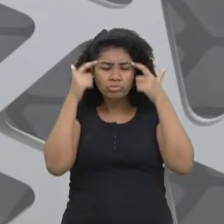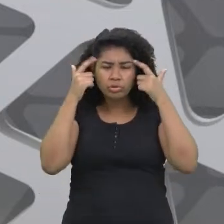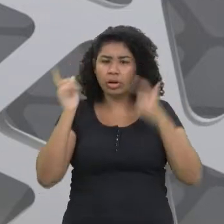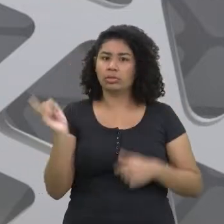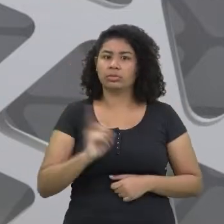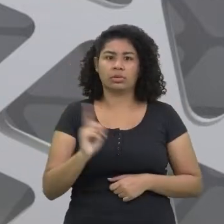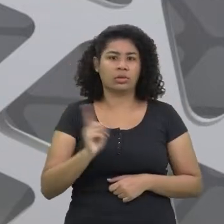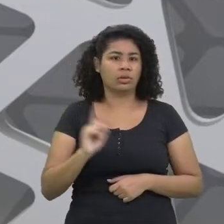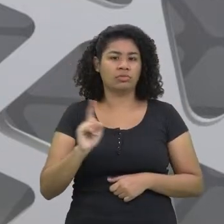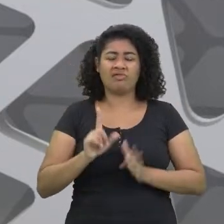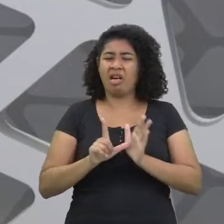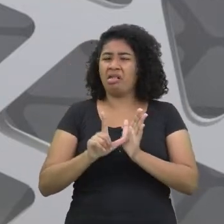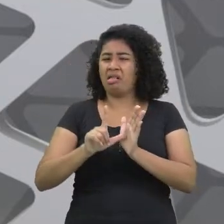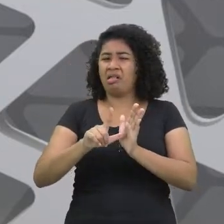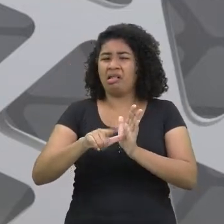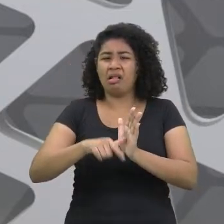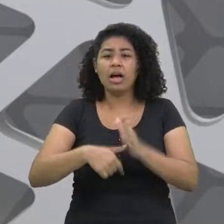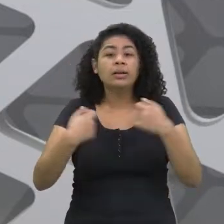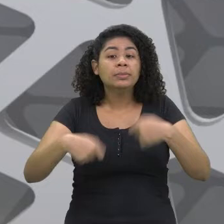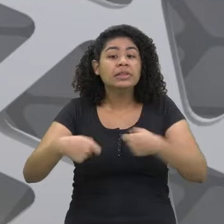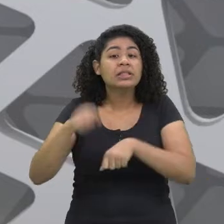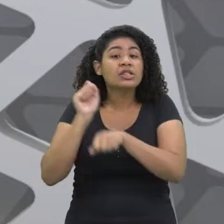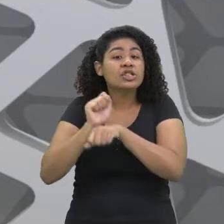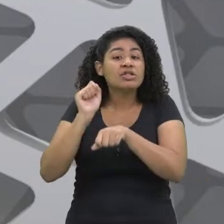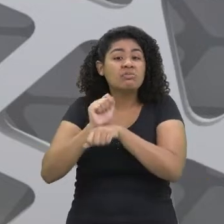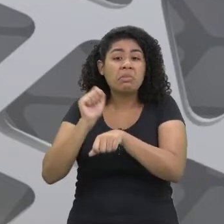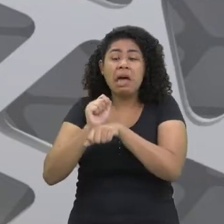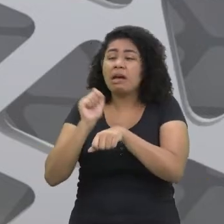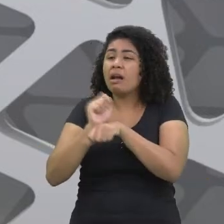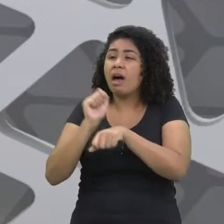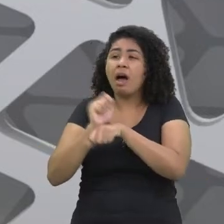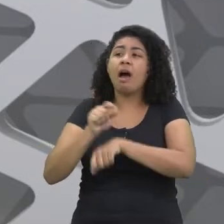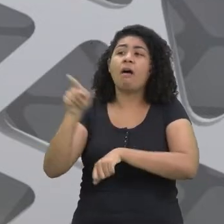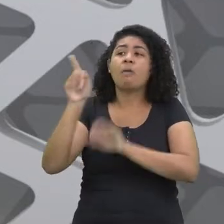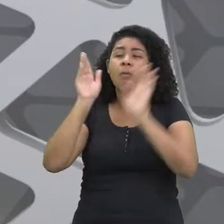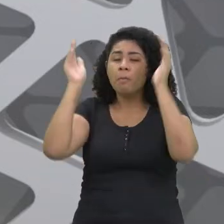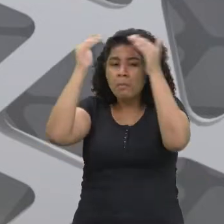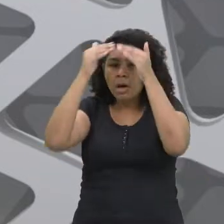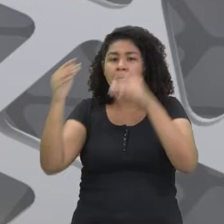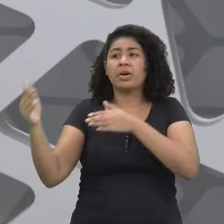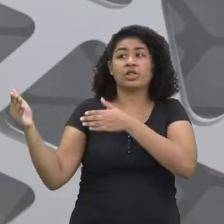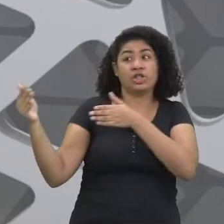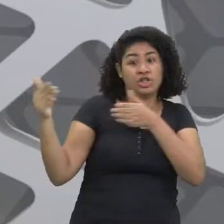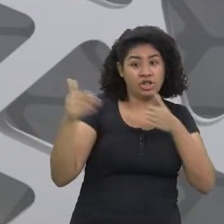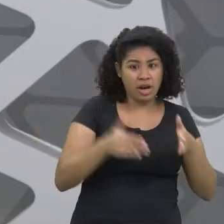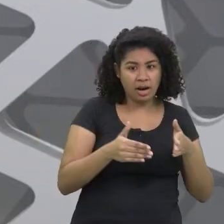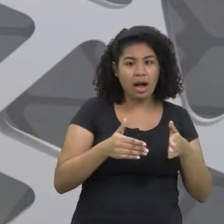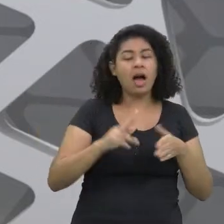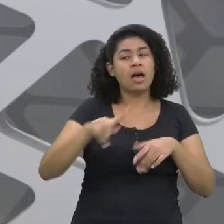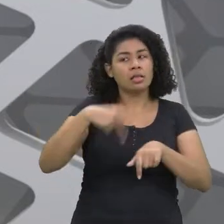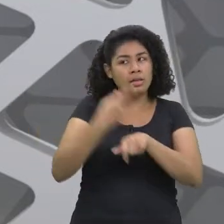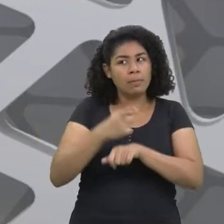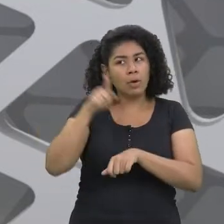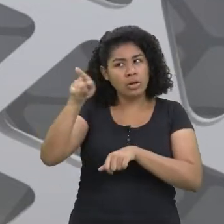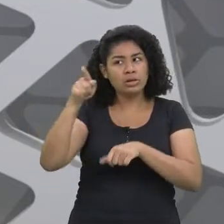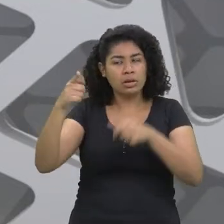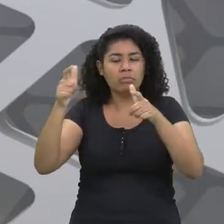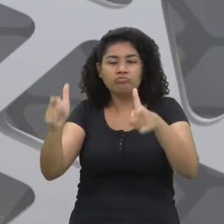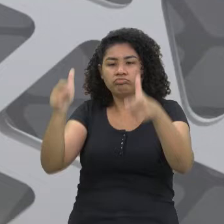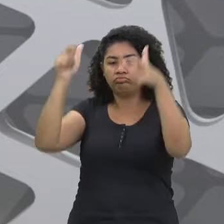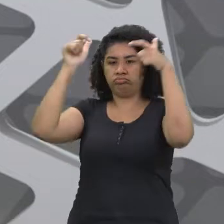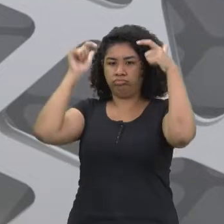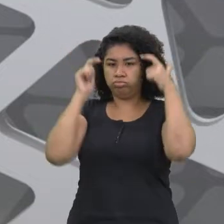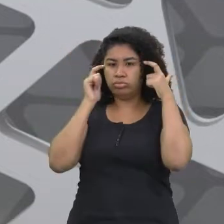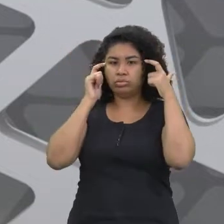tudo, ele tinha que esperar quanto tempo fosse necessário para o Papa chegar para coroá-lo, tá bom? Para vocês verem a importância